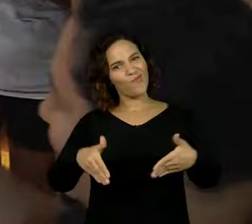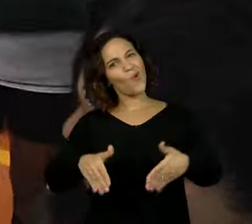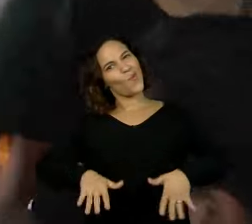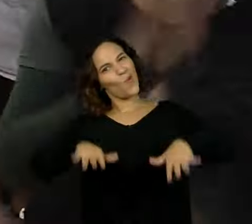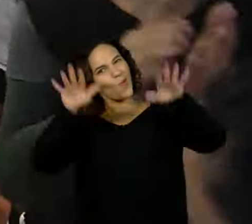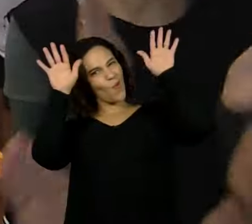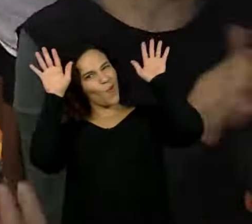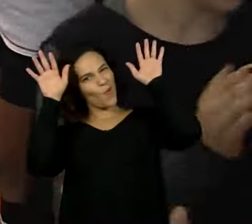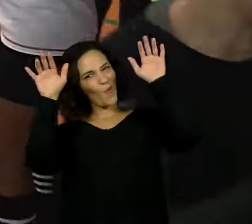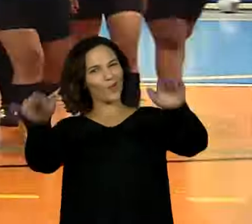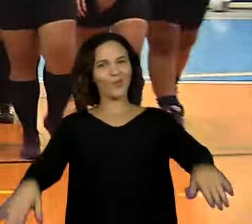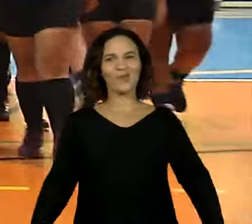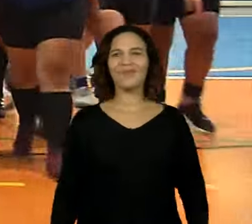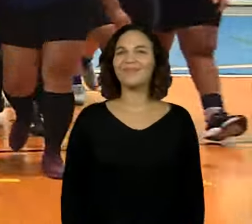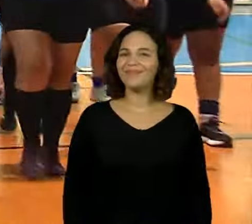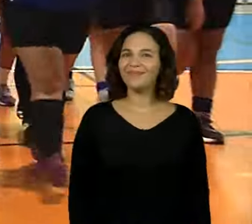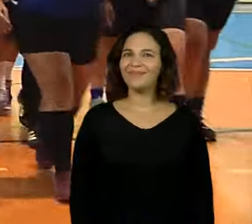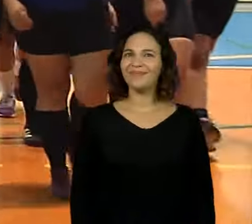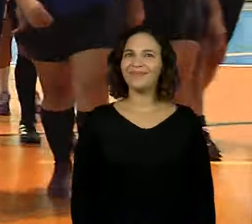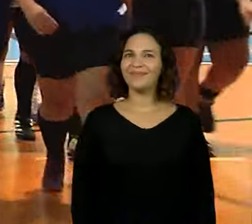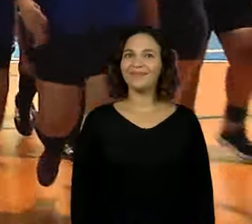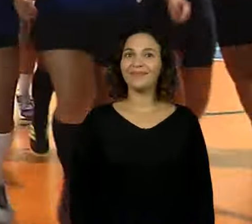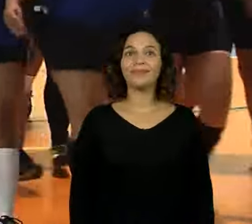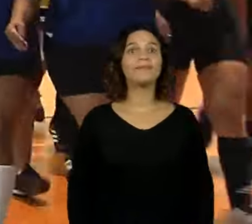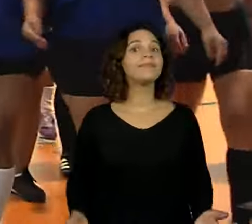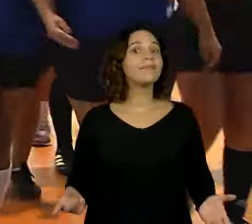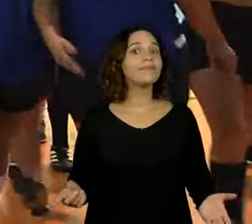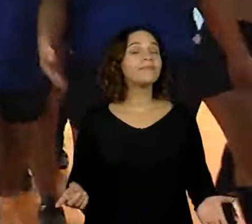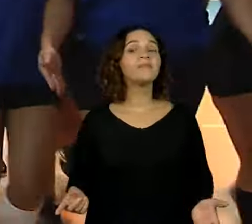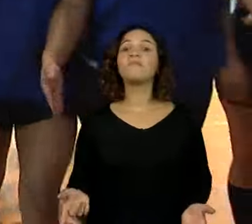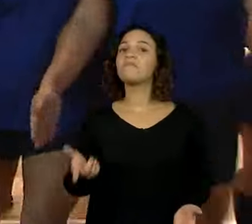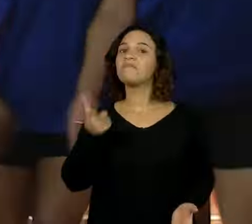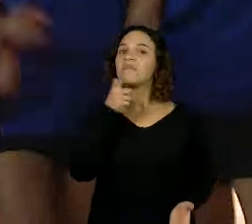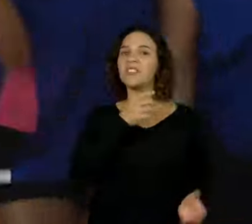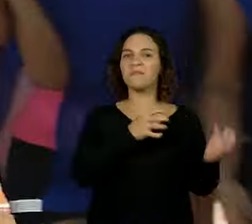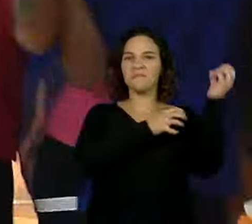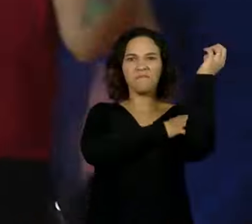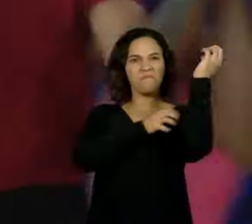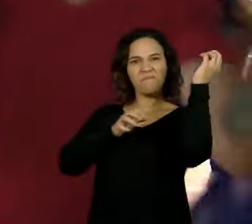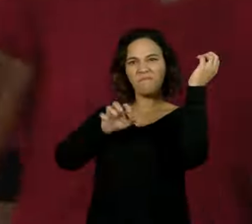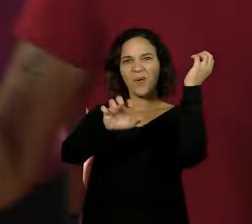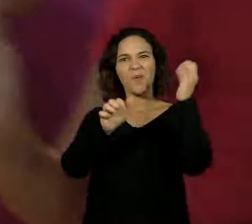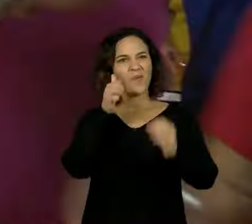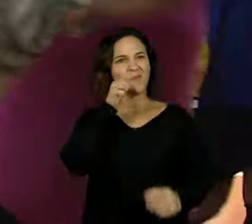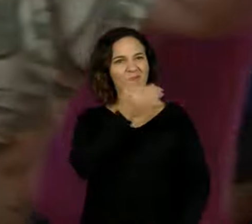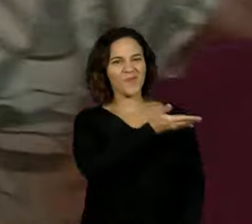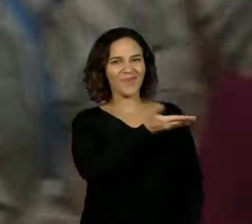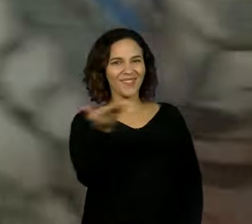Ponto para o empoderamento feminino.